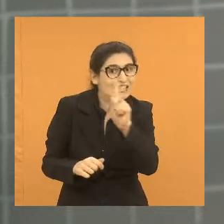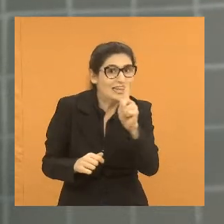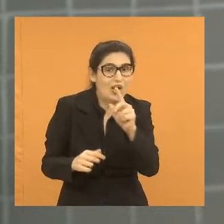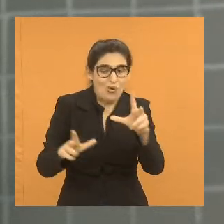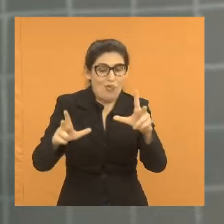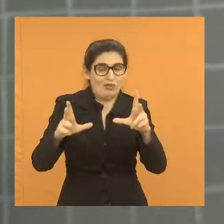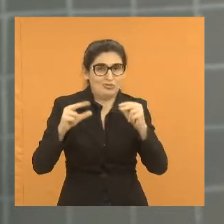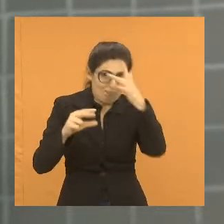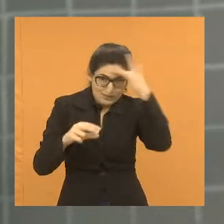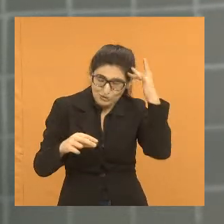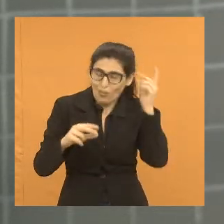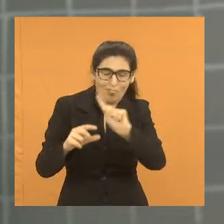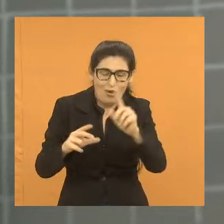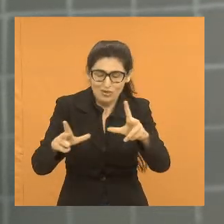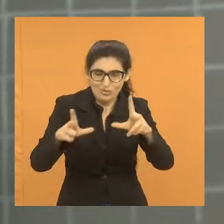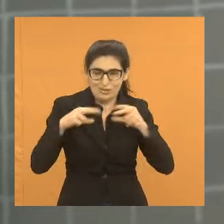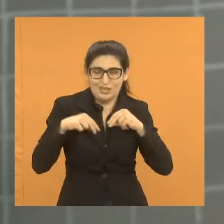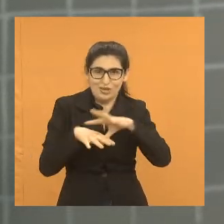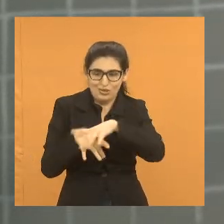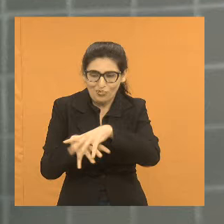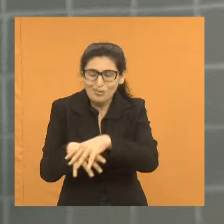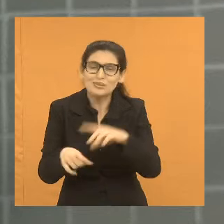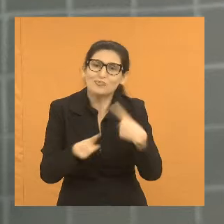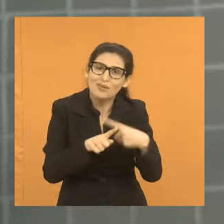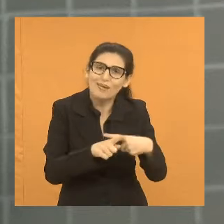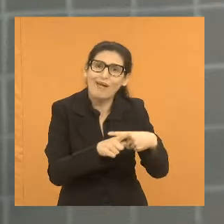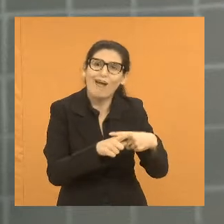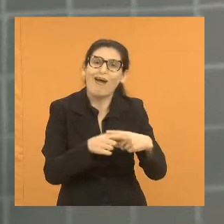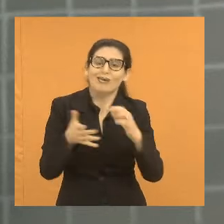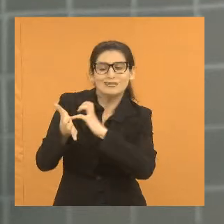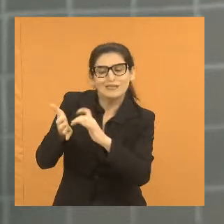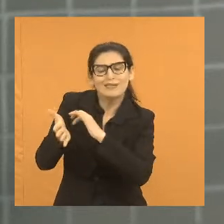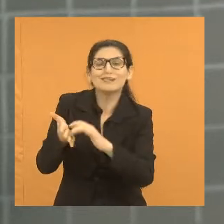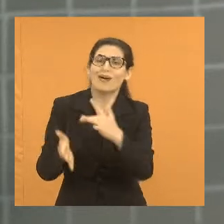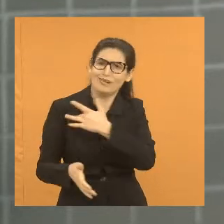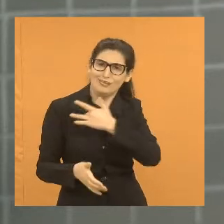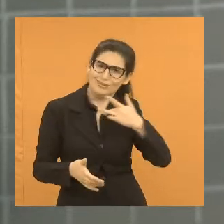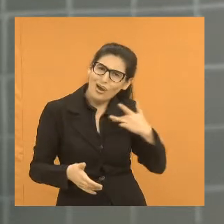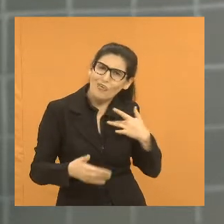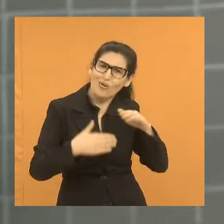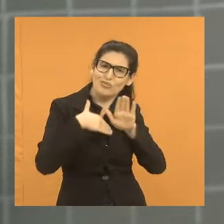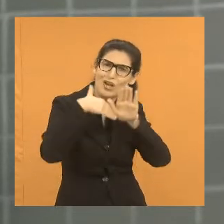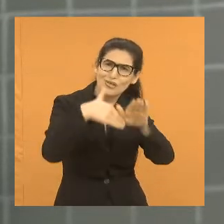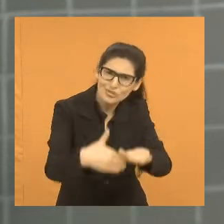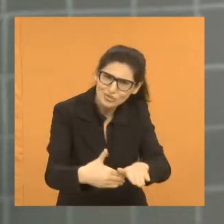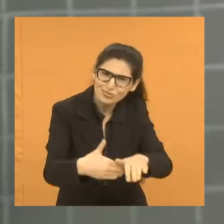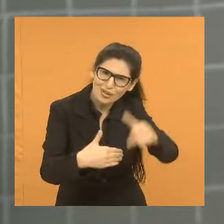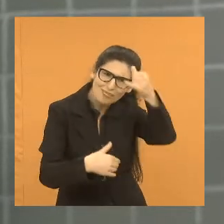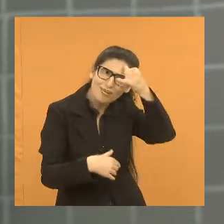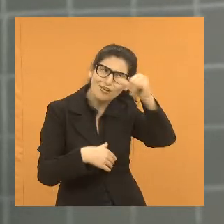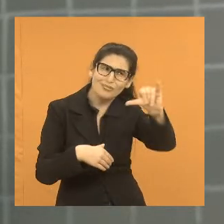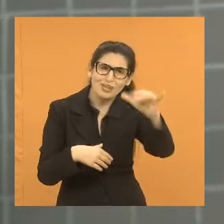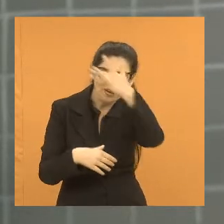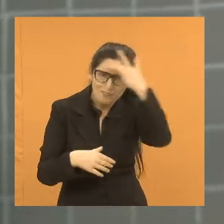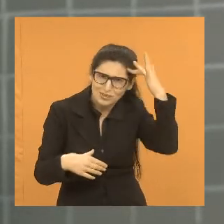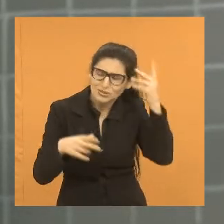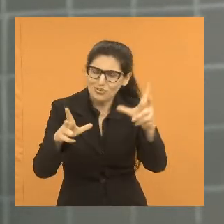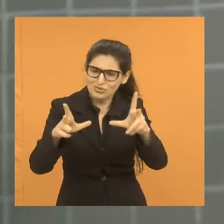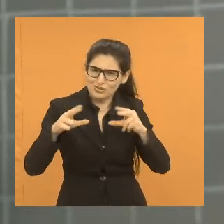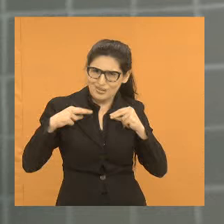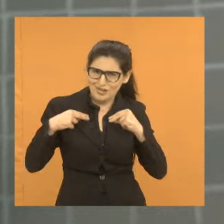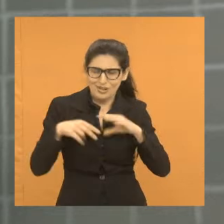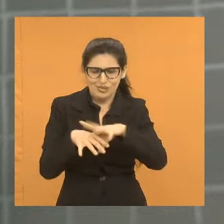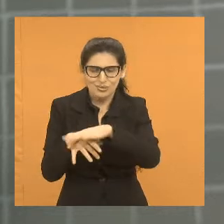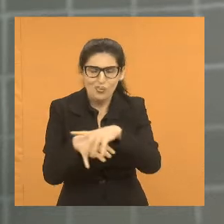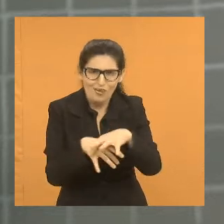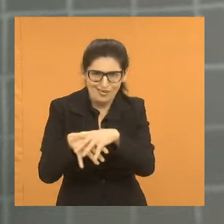seus esforços no sentido de fazer o máximo possível para bloquear a possibilidade de dispersão dos vetores dessas doenças.